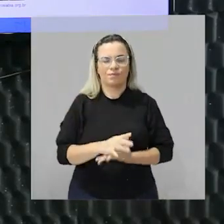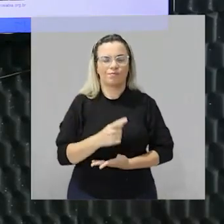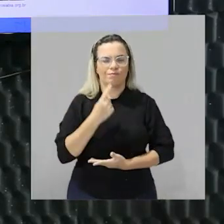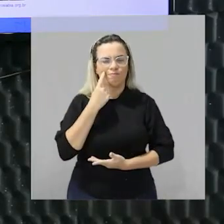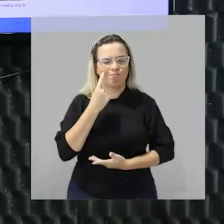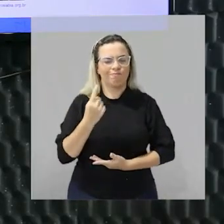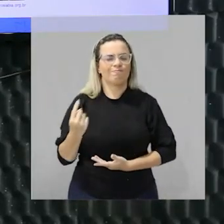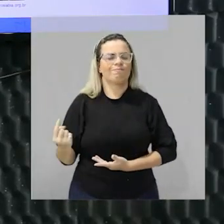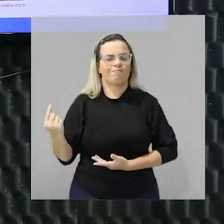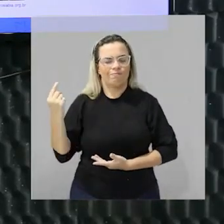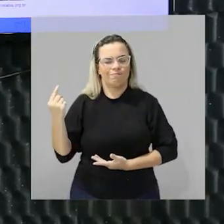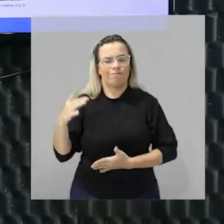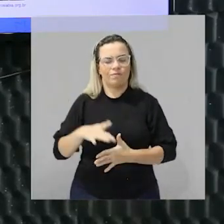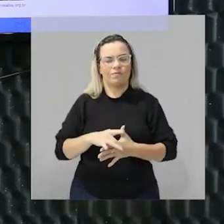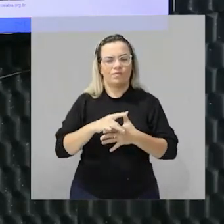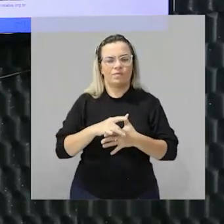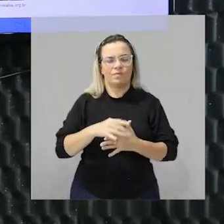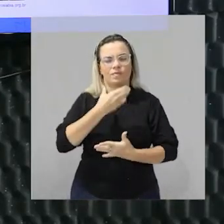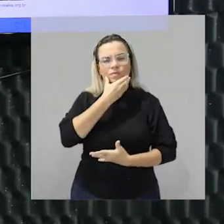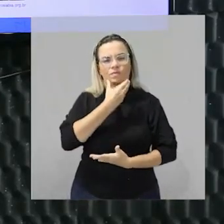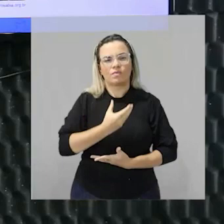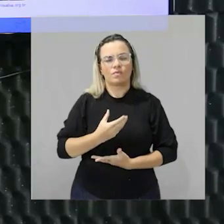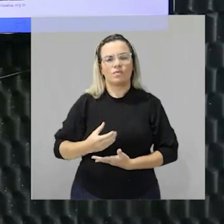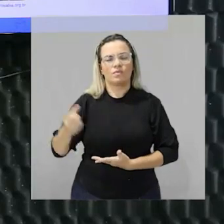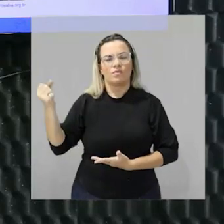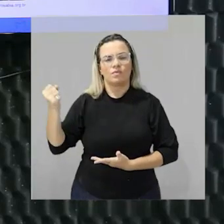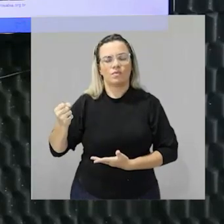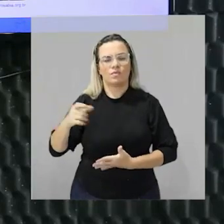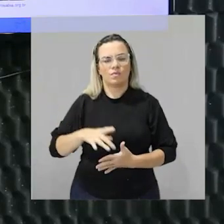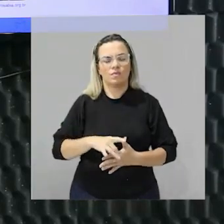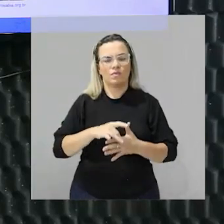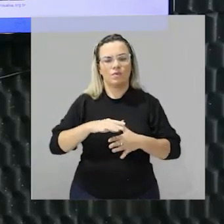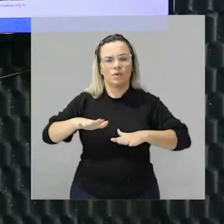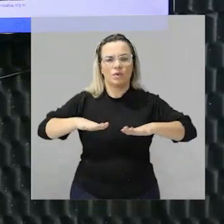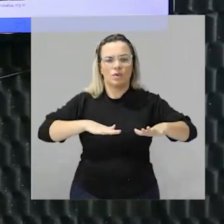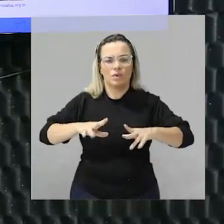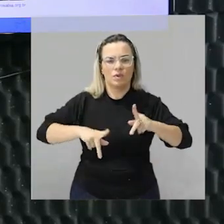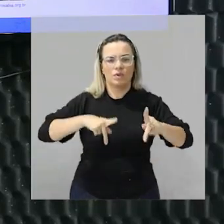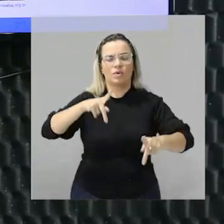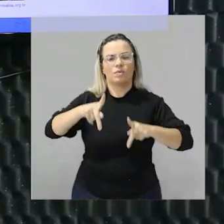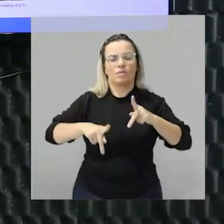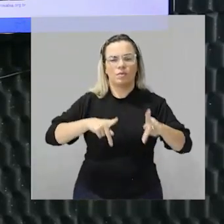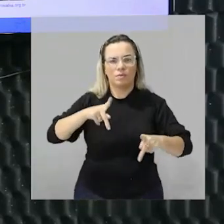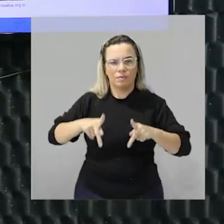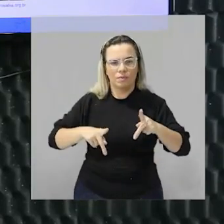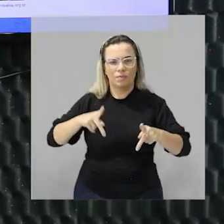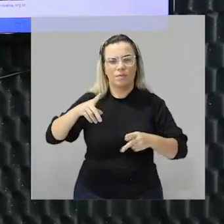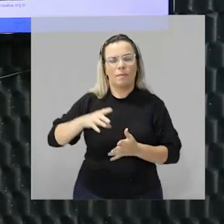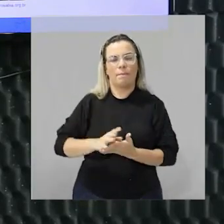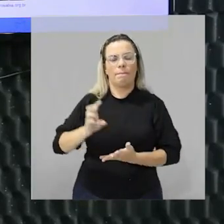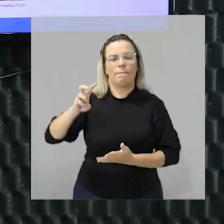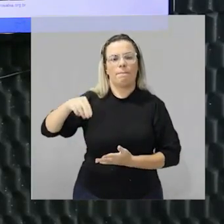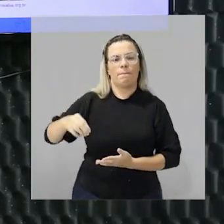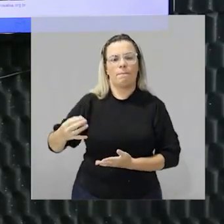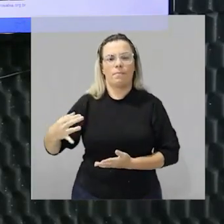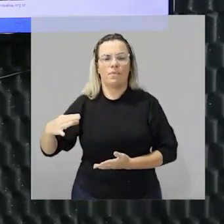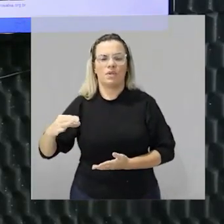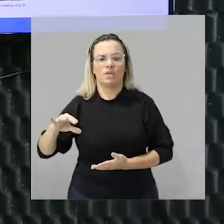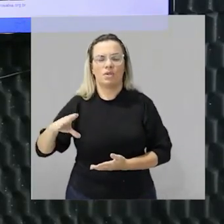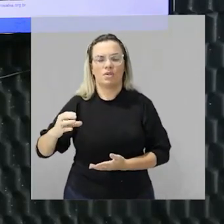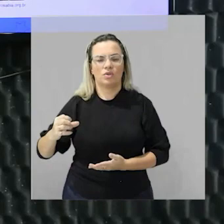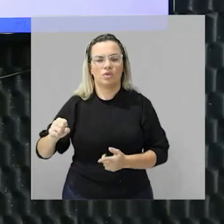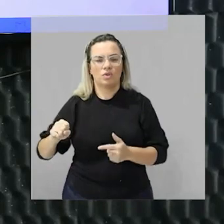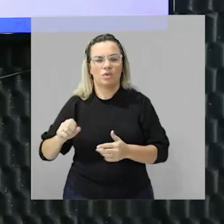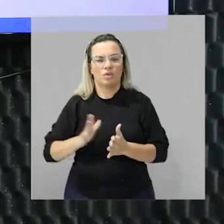Antônio Conselheiro, ele lidera um movimento que é um movimento popular, um movimento messiânico, um movimento que vem